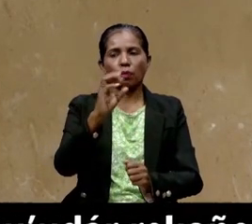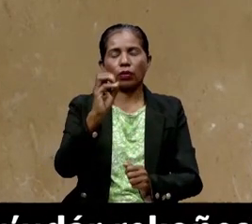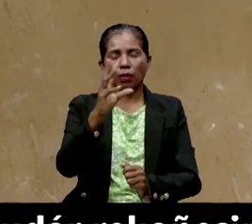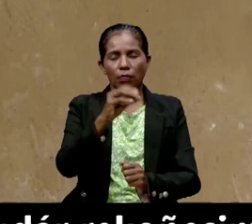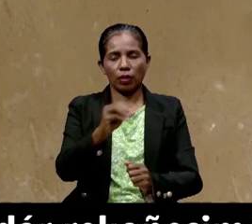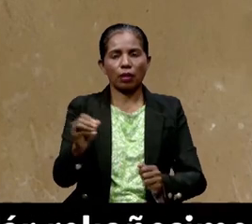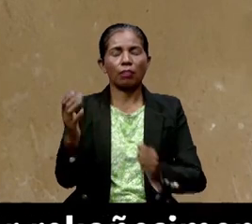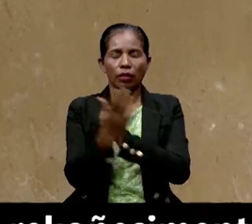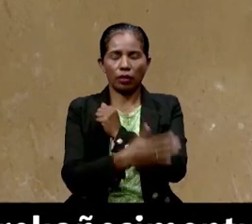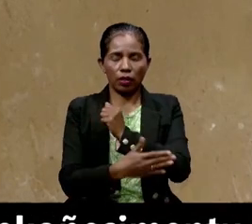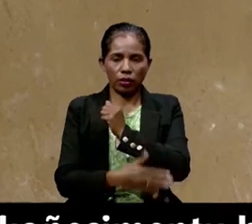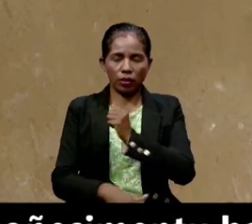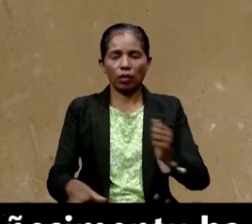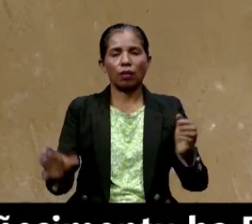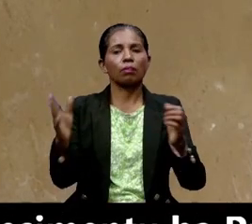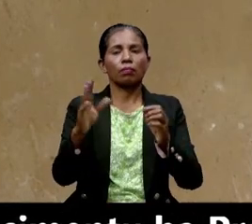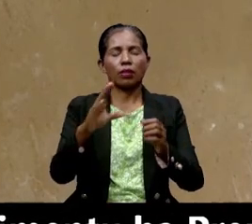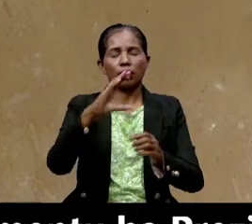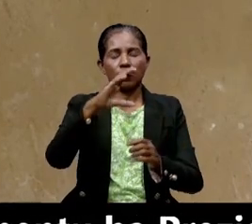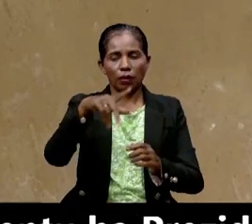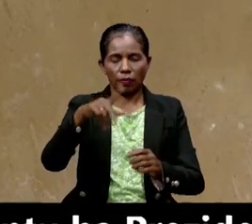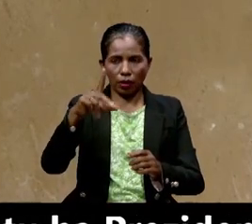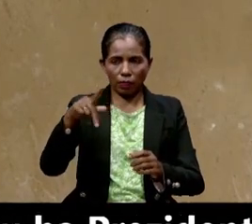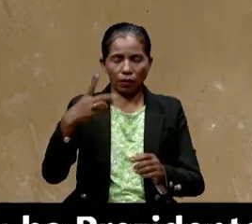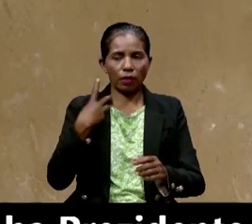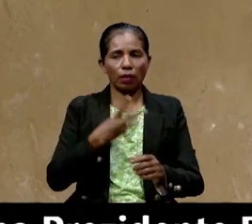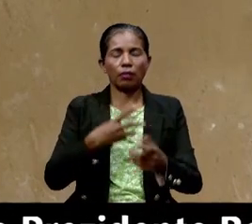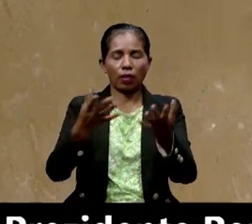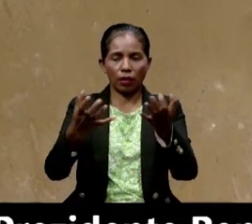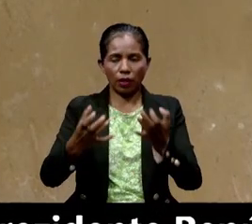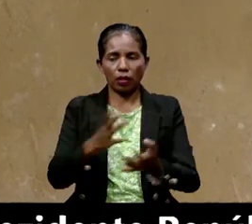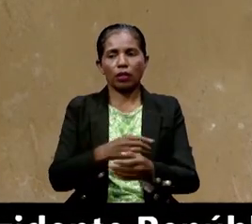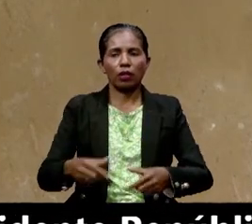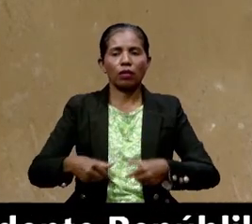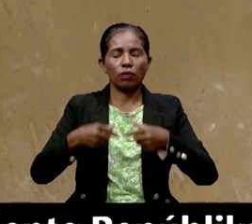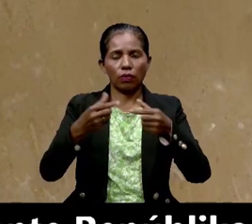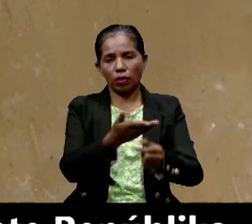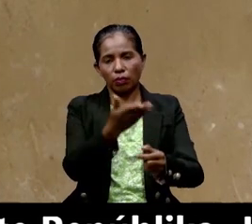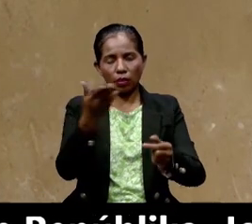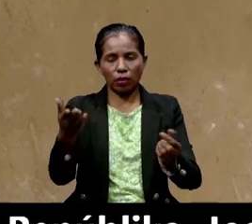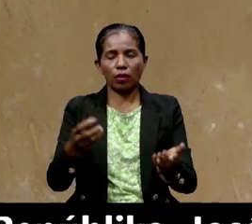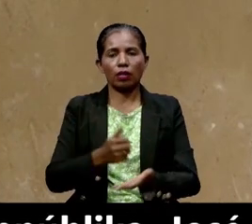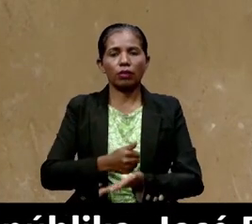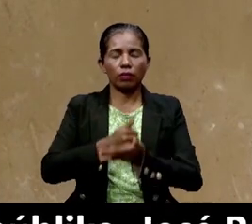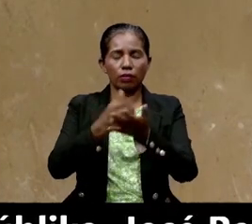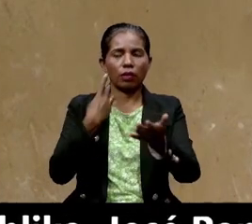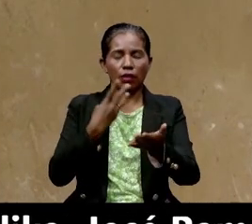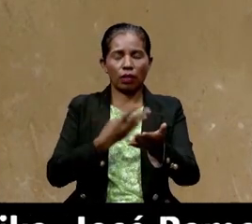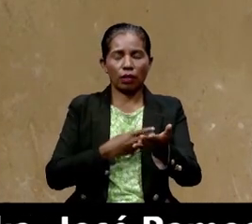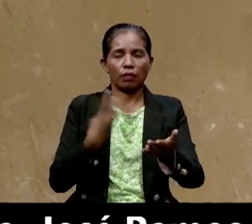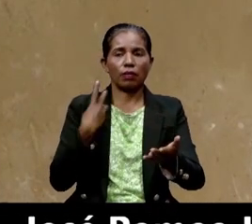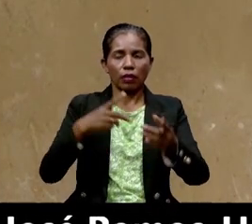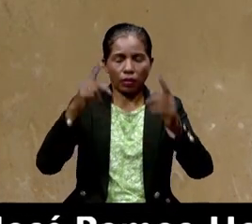Príncipe, Portugal e Brasil. Não teríamos conseguido sem a inspiração de Agostinho Neto e de tantos